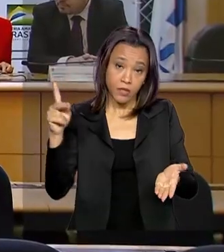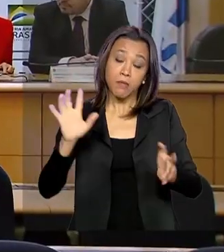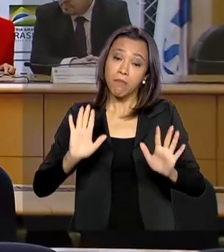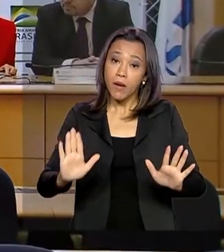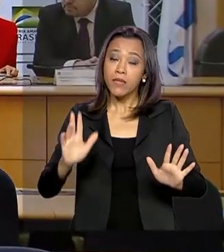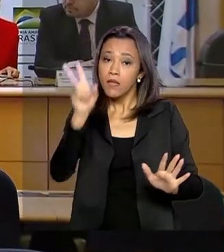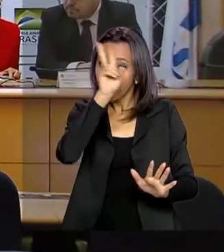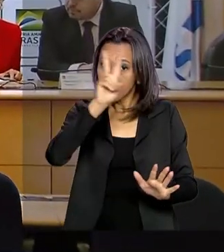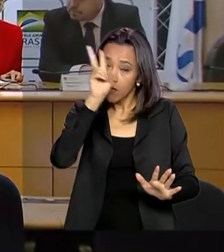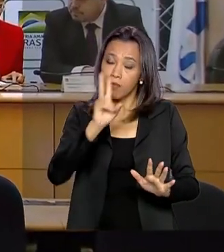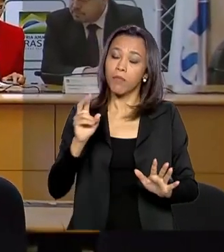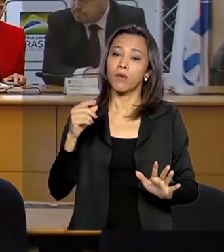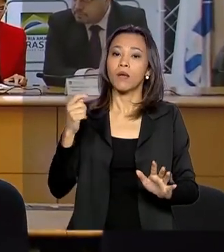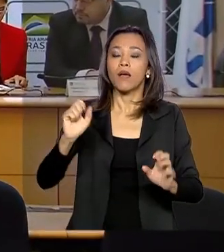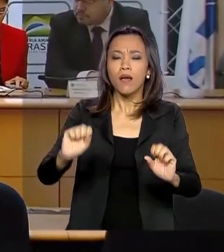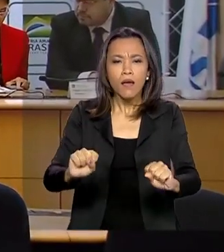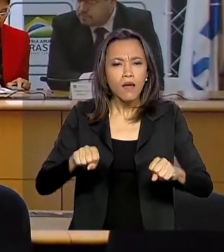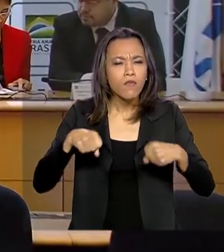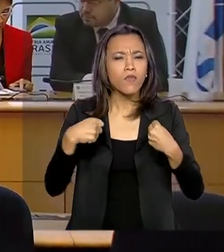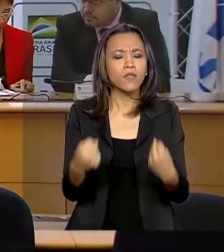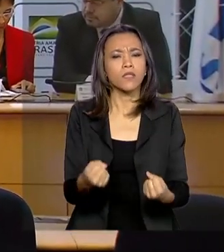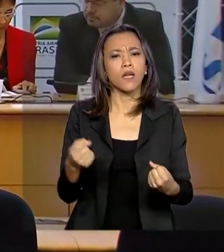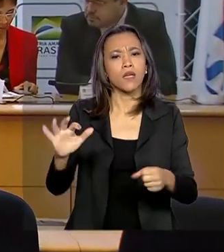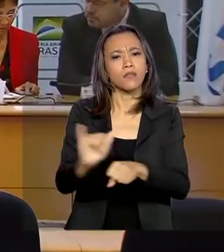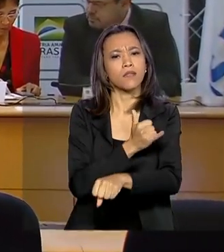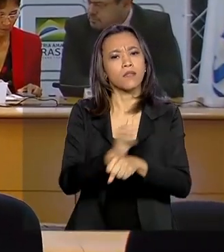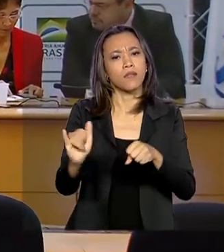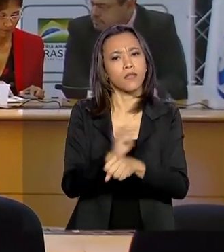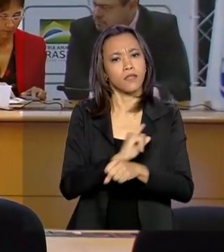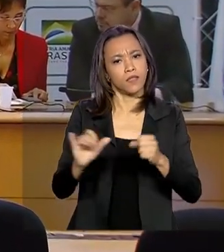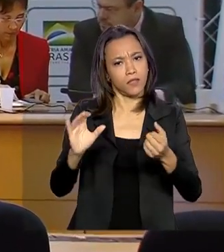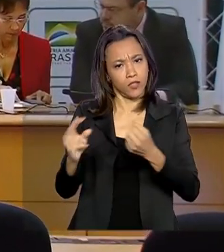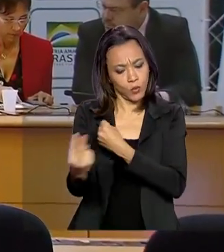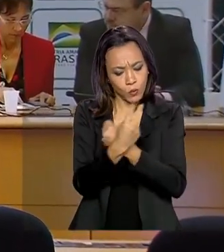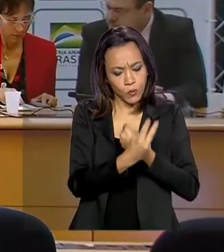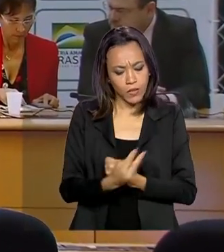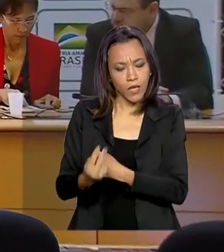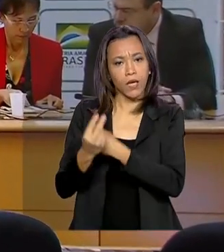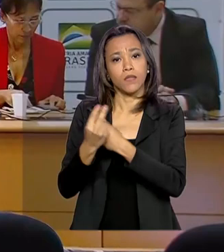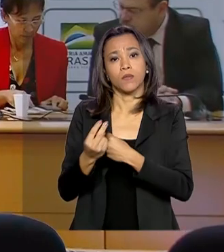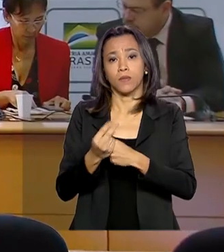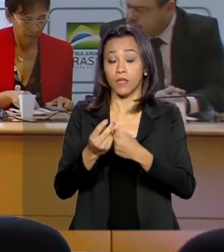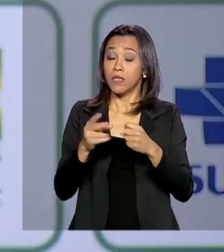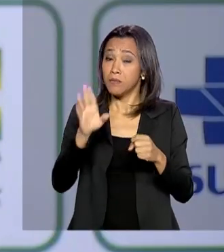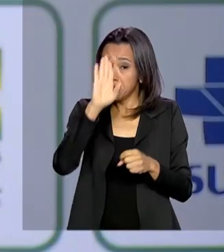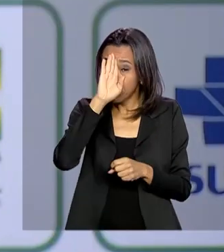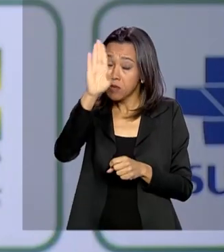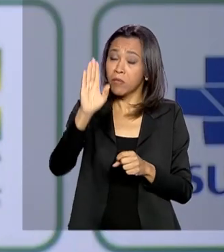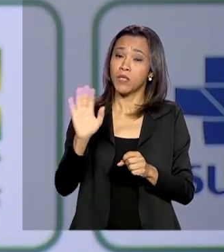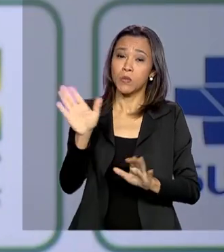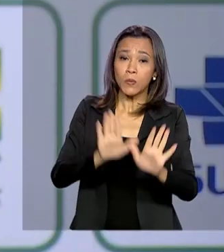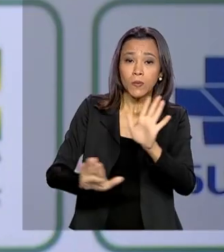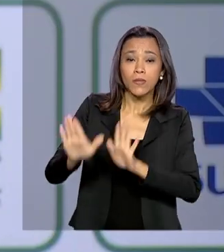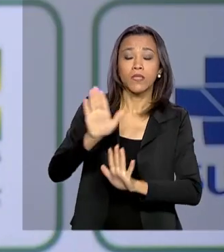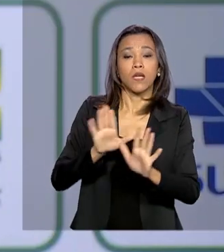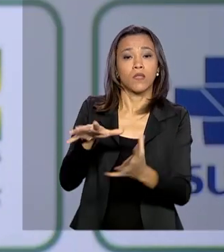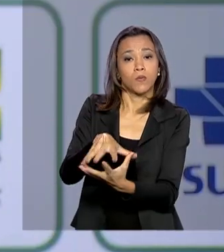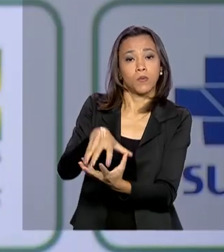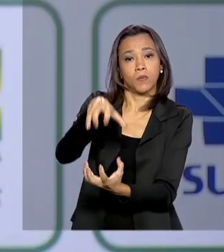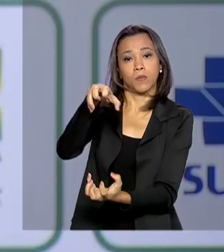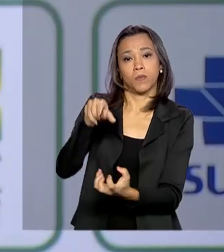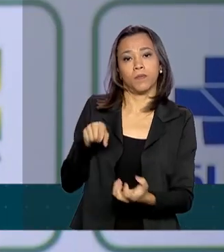reforçar as medidas de prevenção e os cuidados, especialmente com os idosos. O momento agora é de